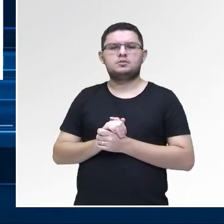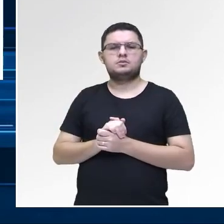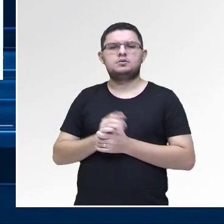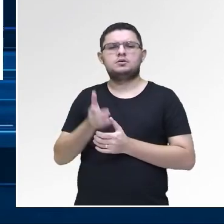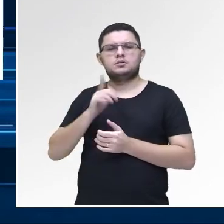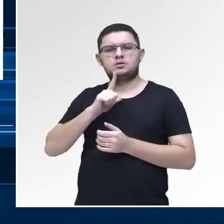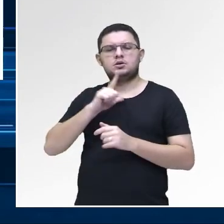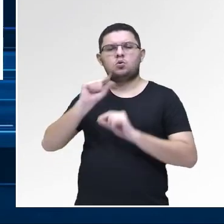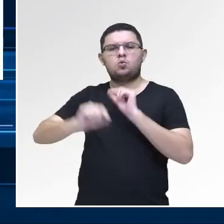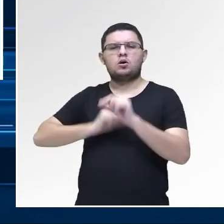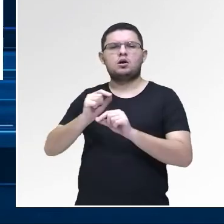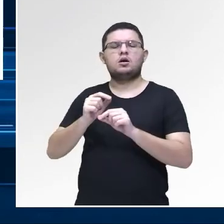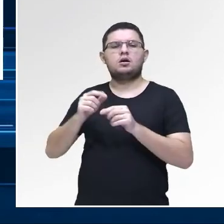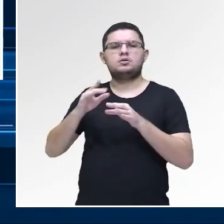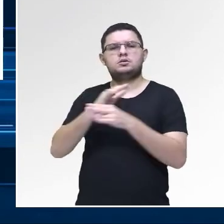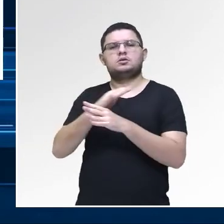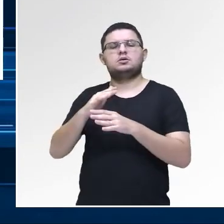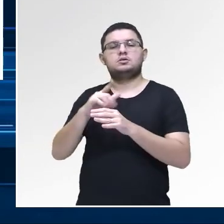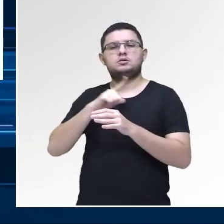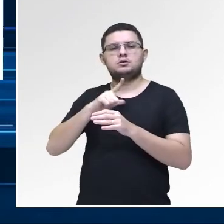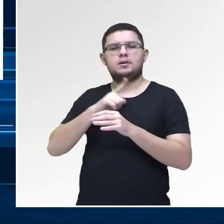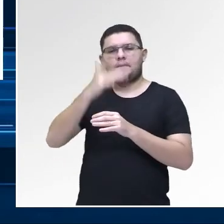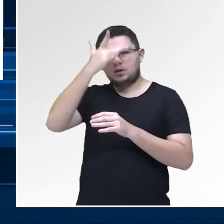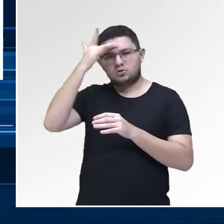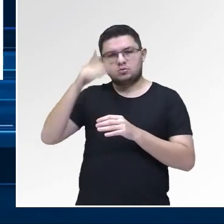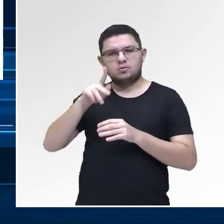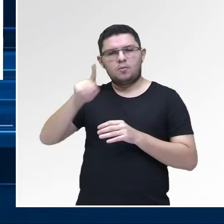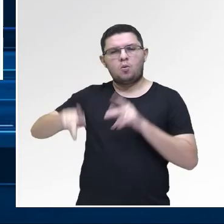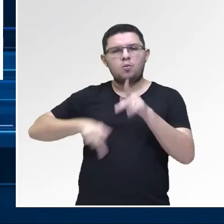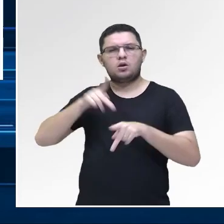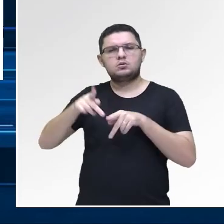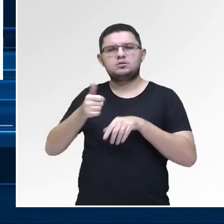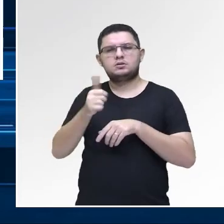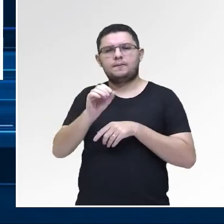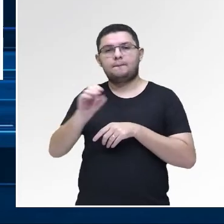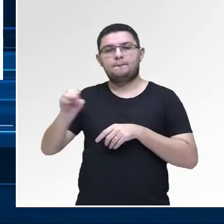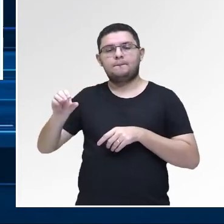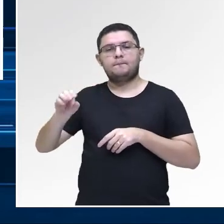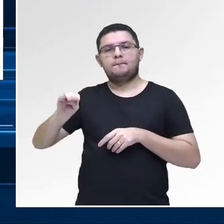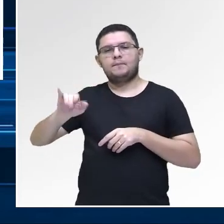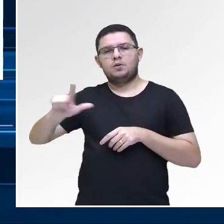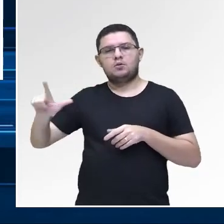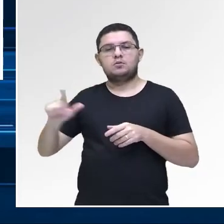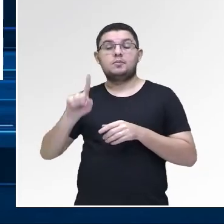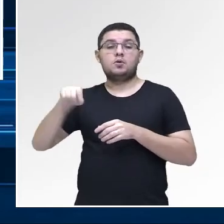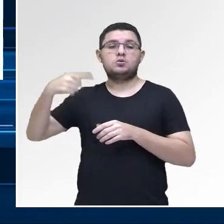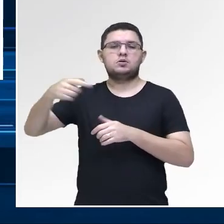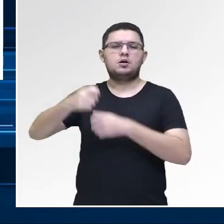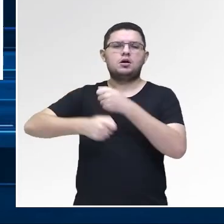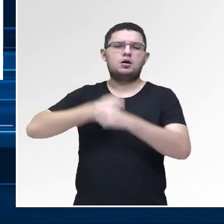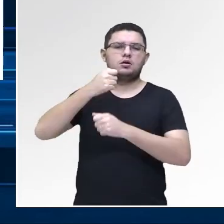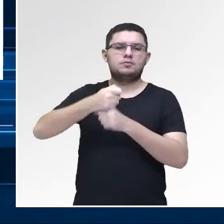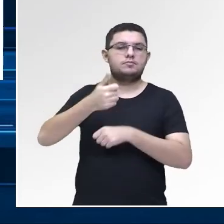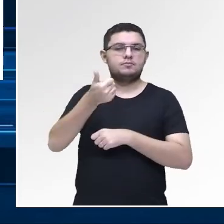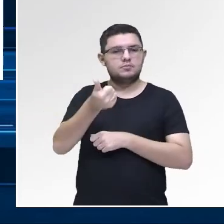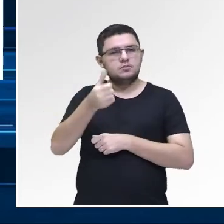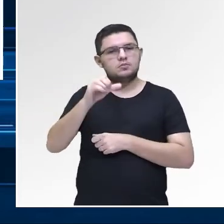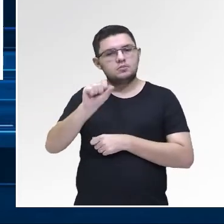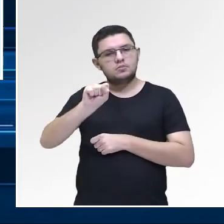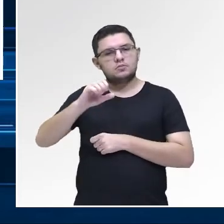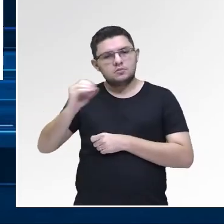mil habitantes, né? Passando ali para 1980, essas cidades com o número